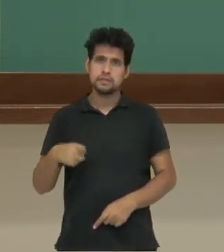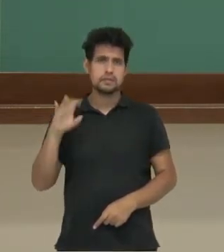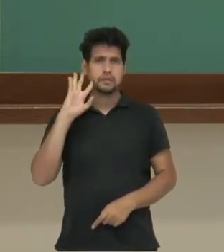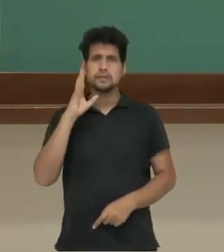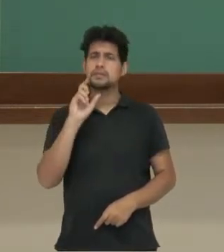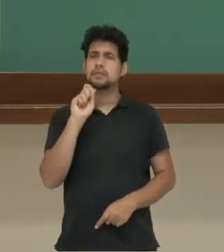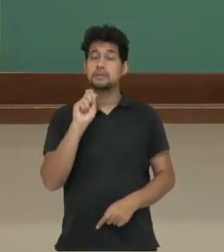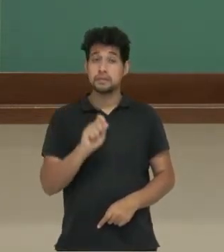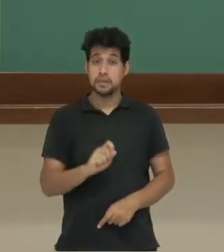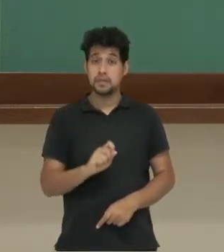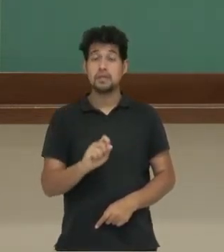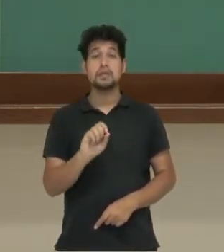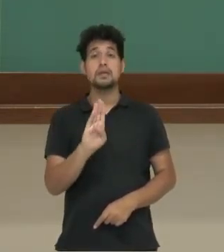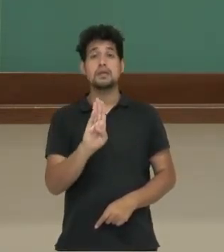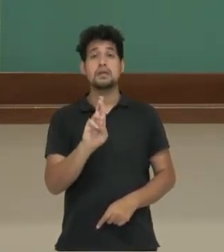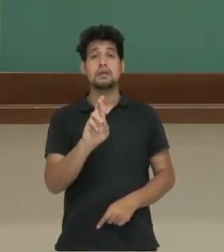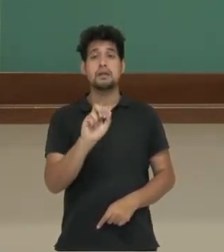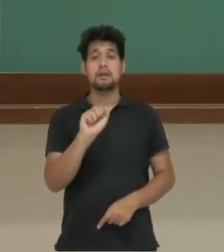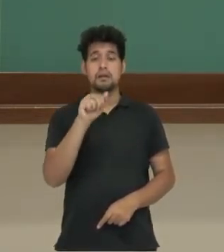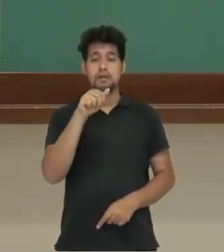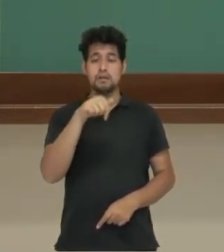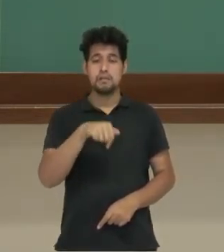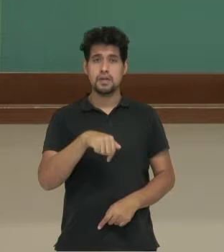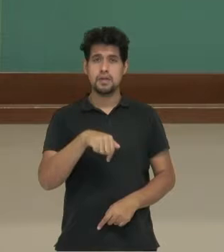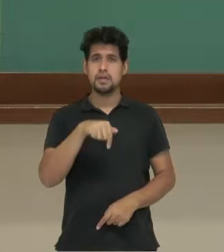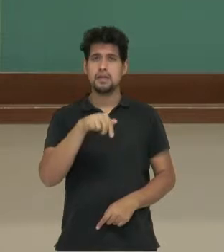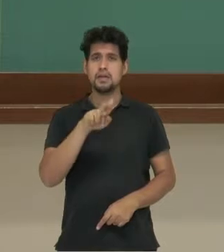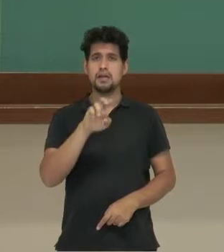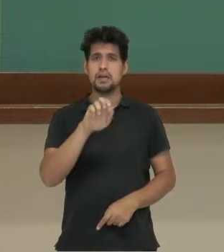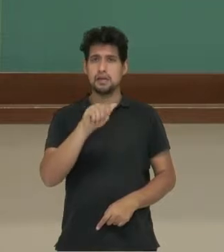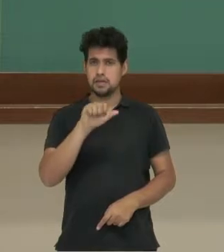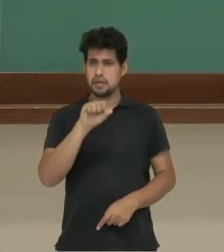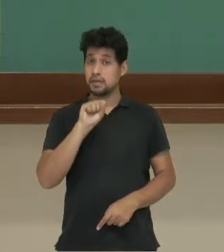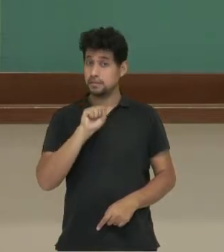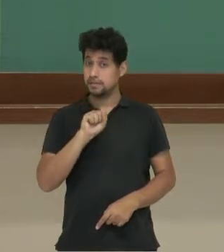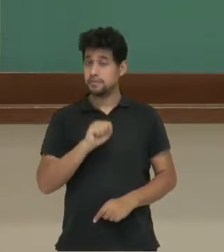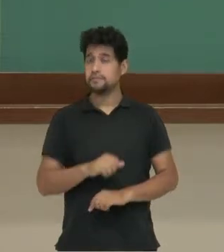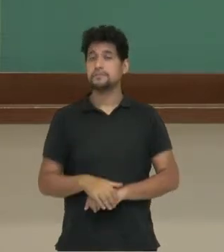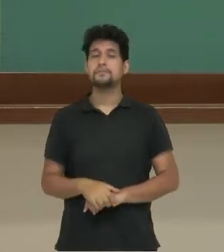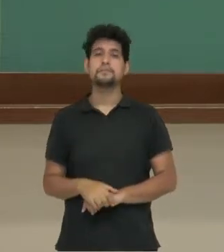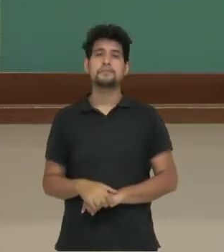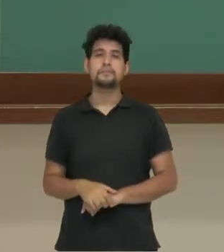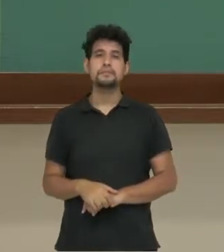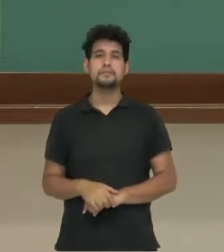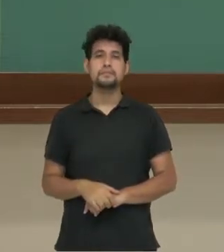das brânquias, como era lá nos peixes que vocês viram nas aulas anteriores, ok?